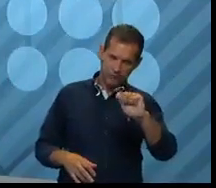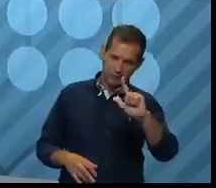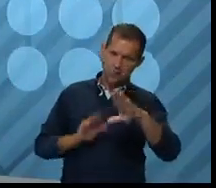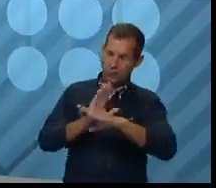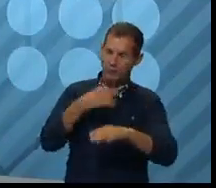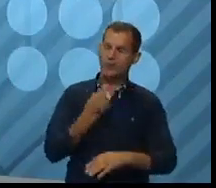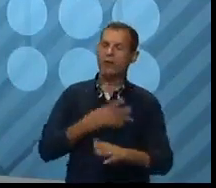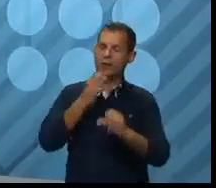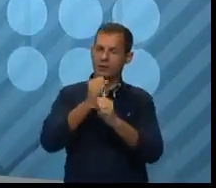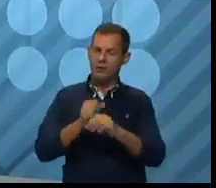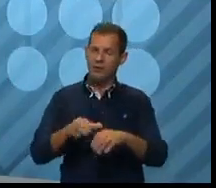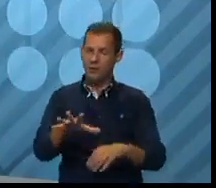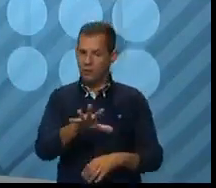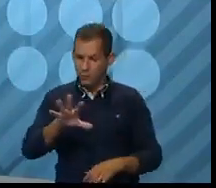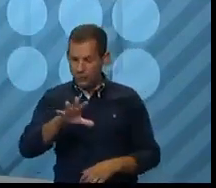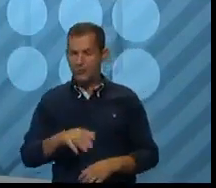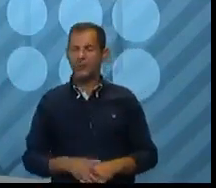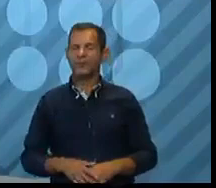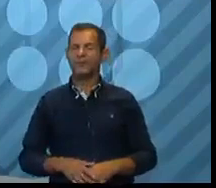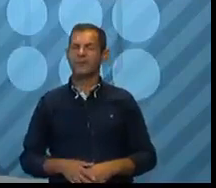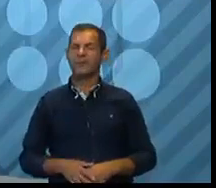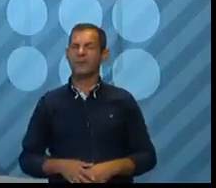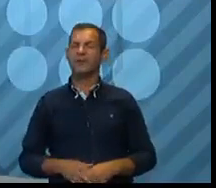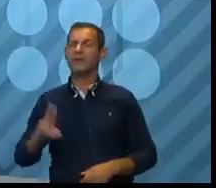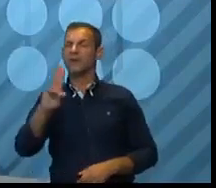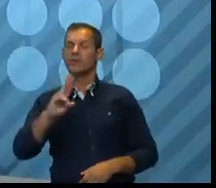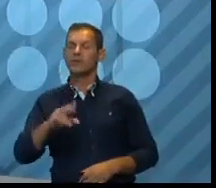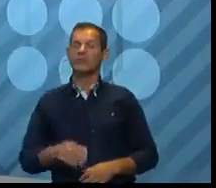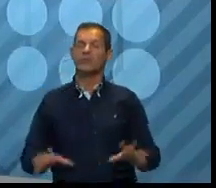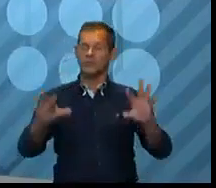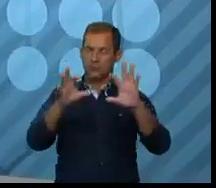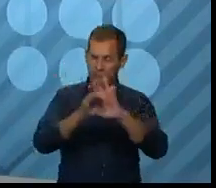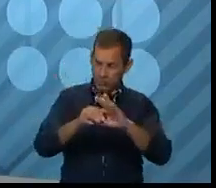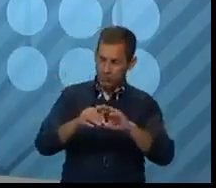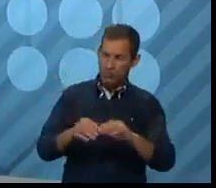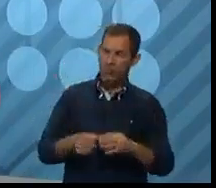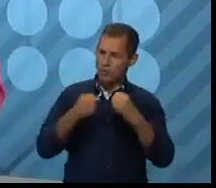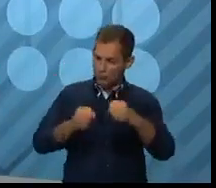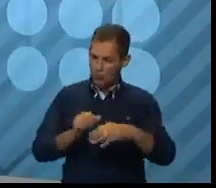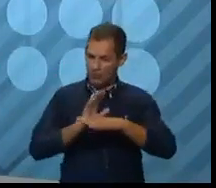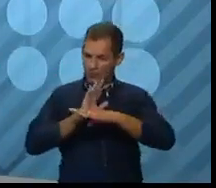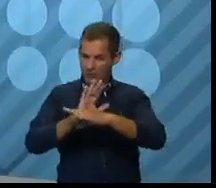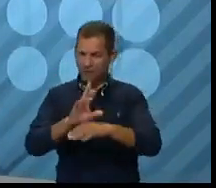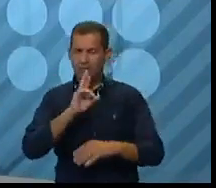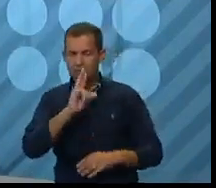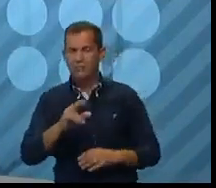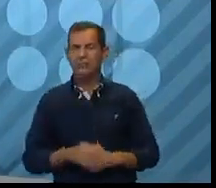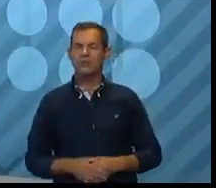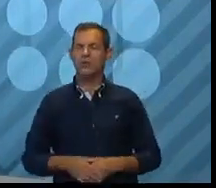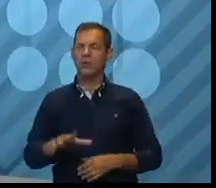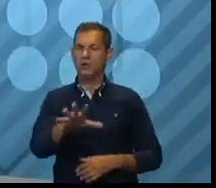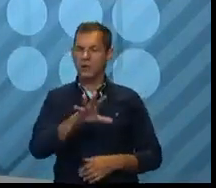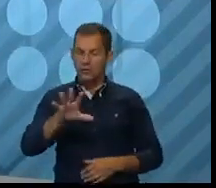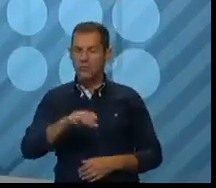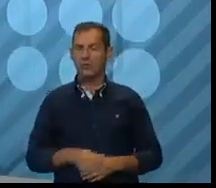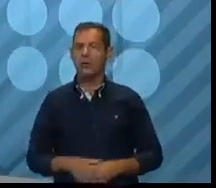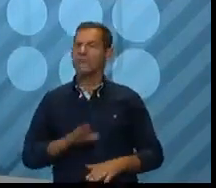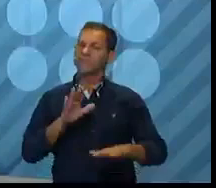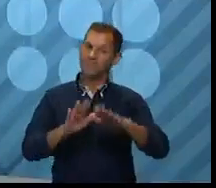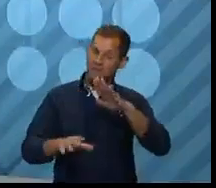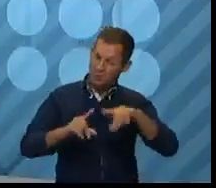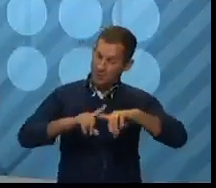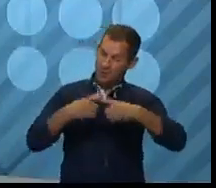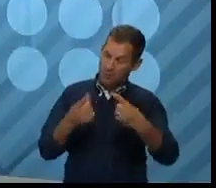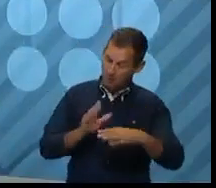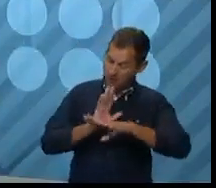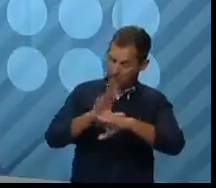no cálculo de áreas, né? Uma das grandes aplicações. Uma integral definida, ela pode resultar em uma área, né? Nem sempre,